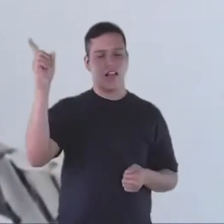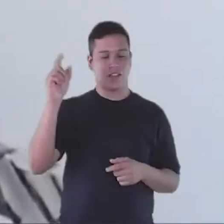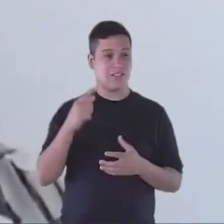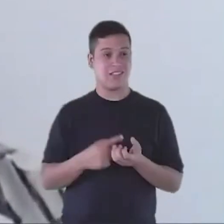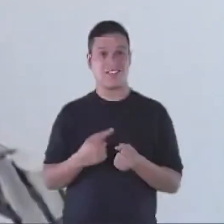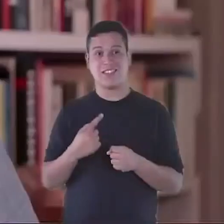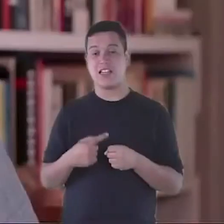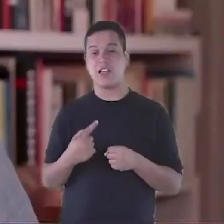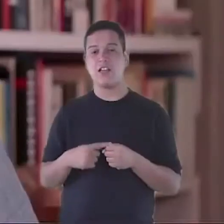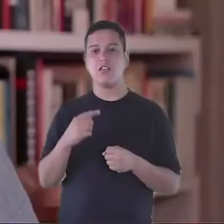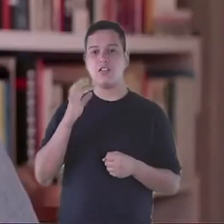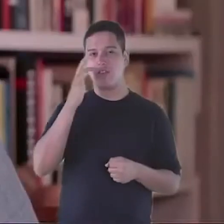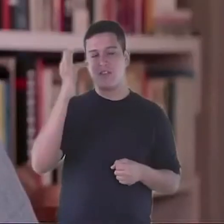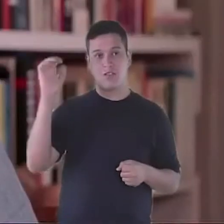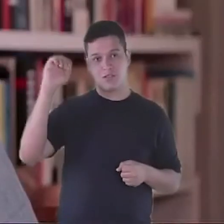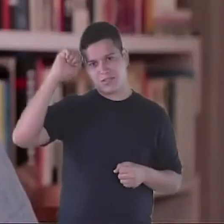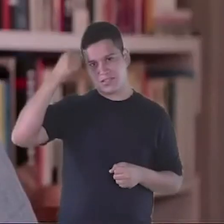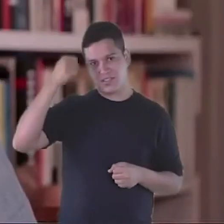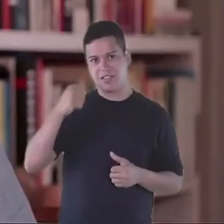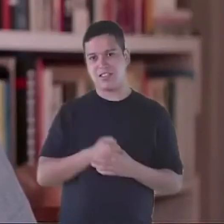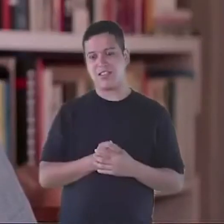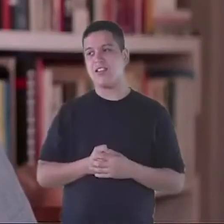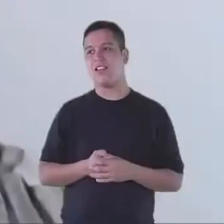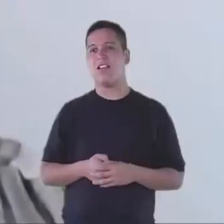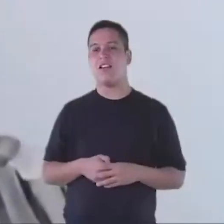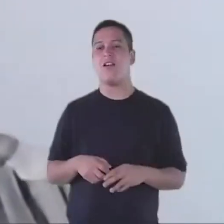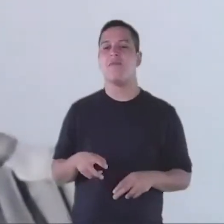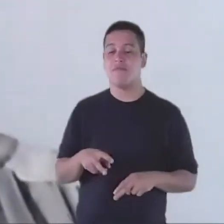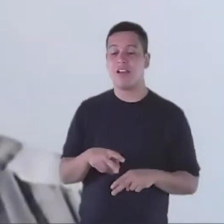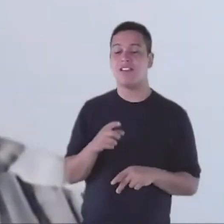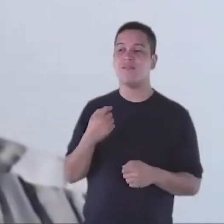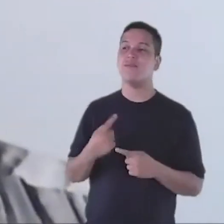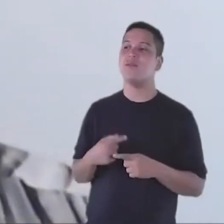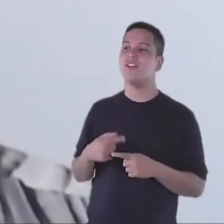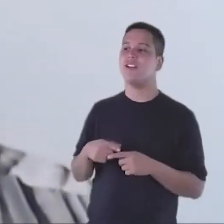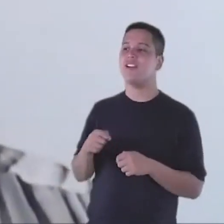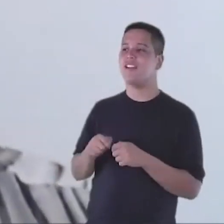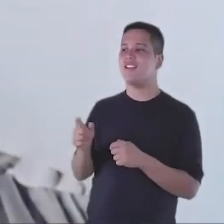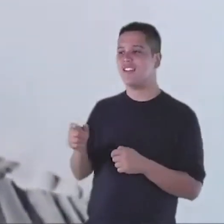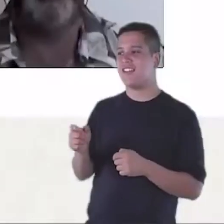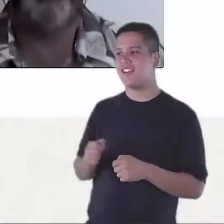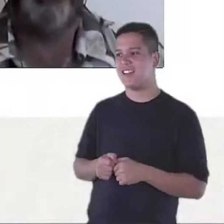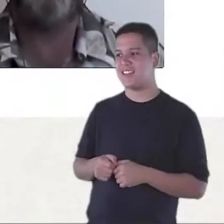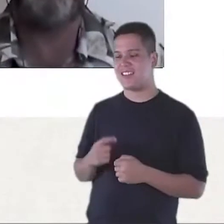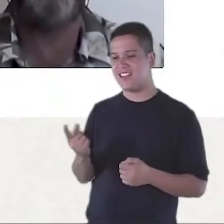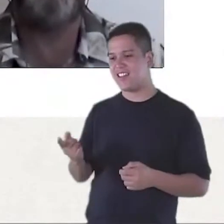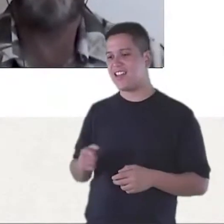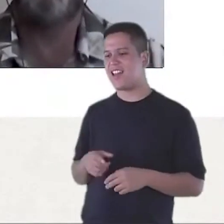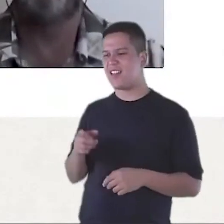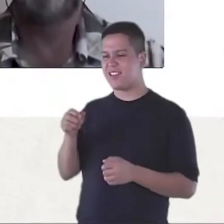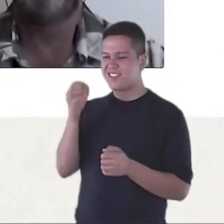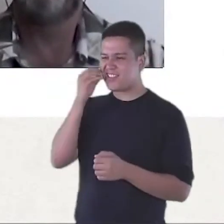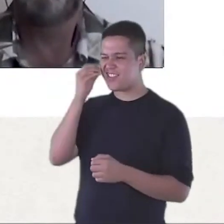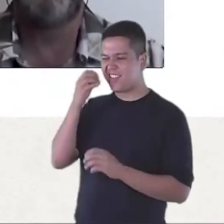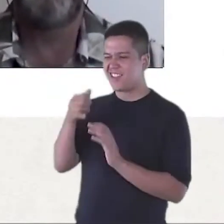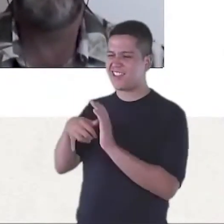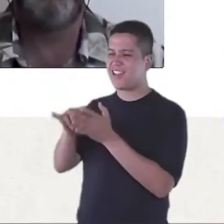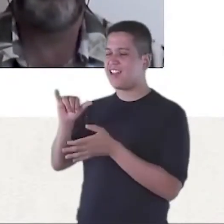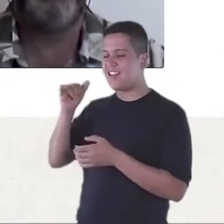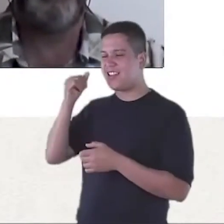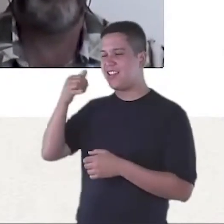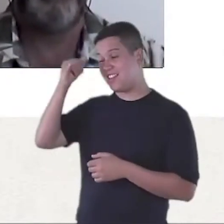e mas eles fazem isso para pegar gaúcho mesmo. É, foi eu. Não, como pegar gaúcho? Não, ninguém me pegou. Eu acho que ninguém me pegou.